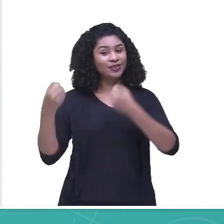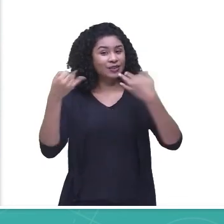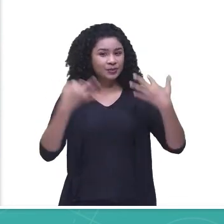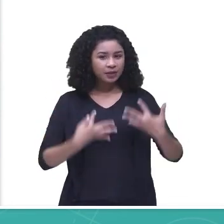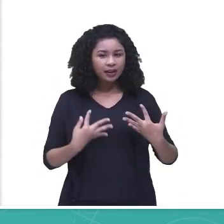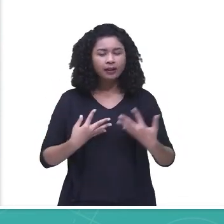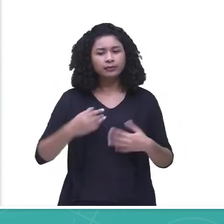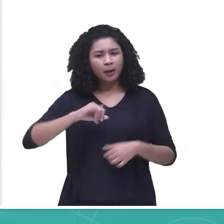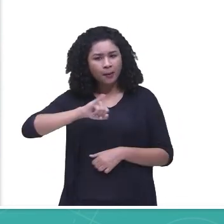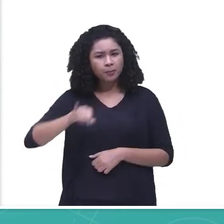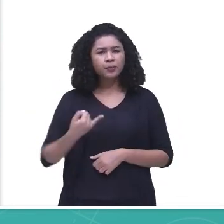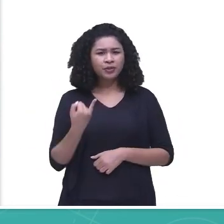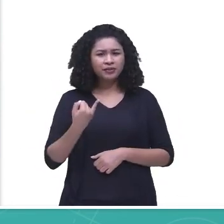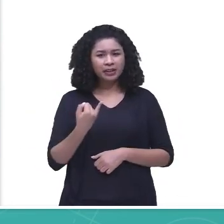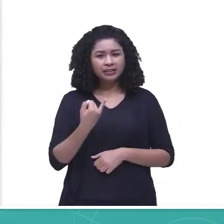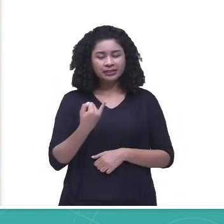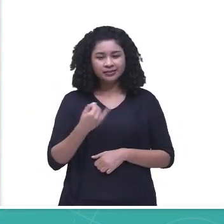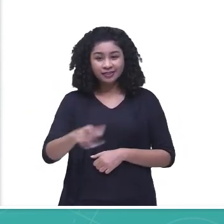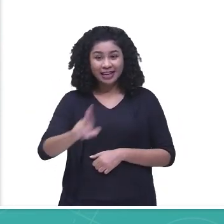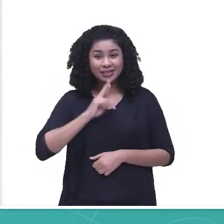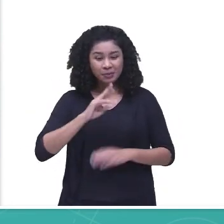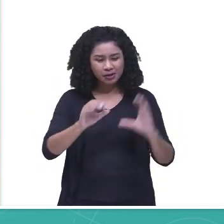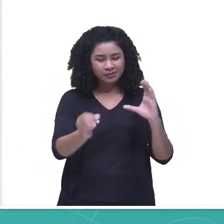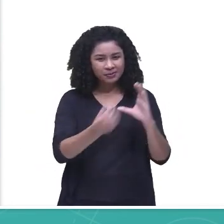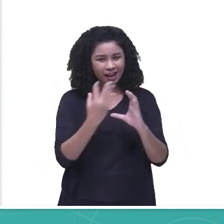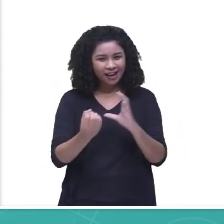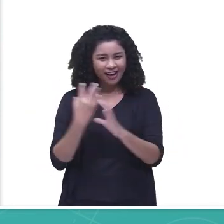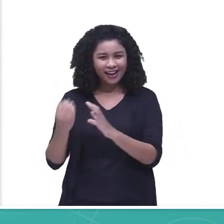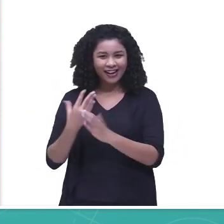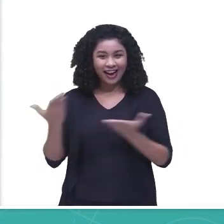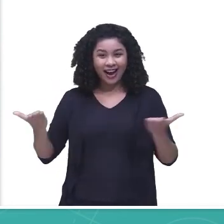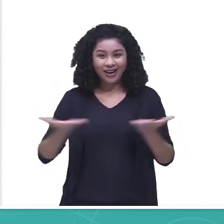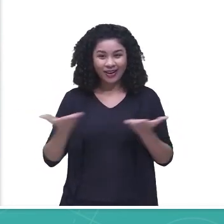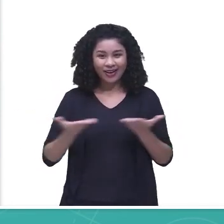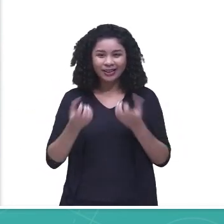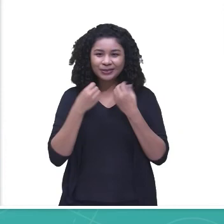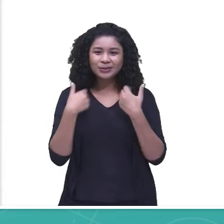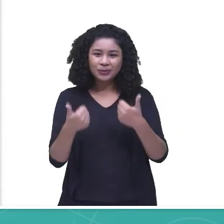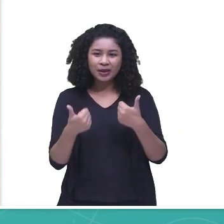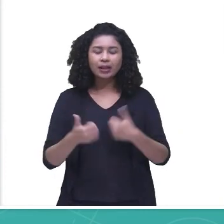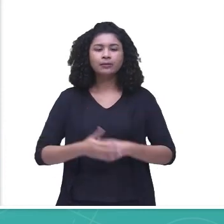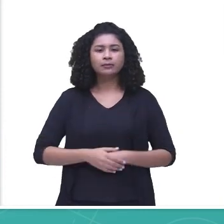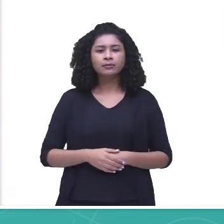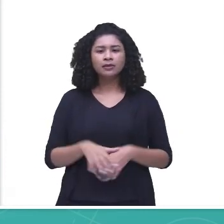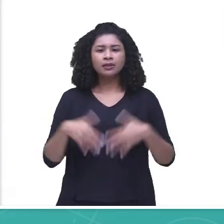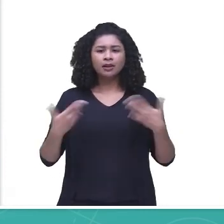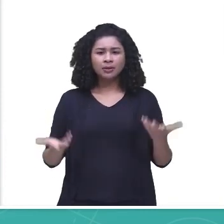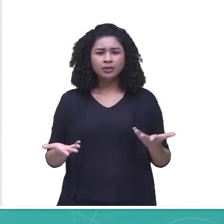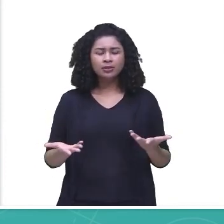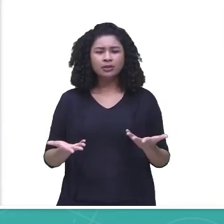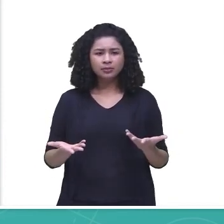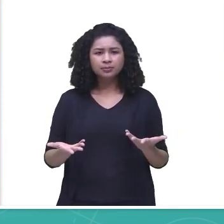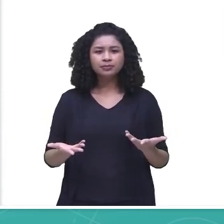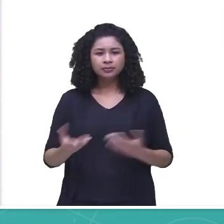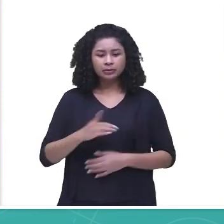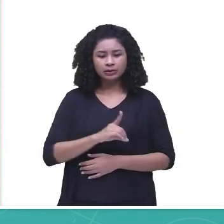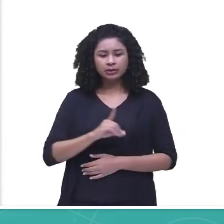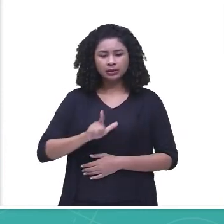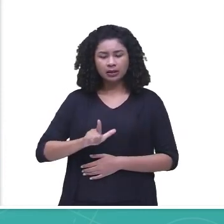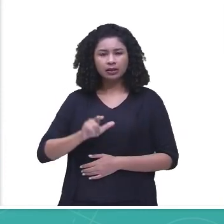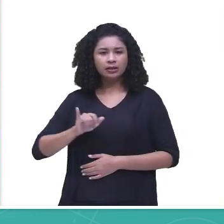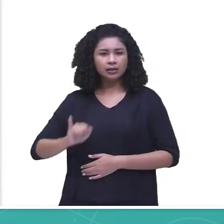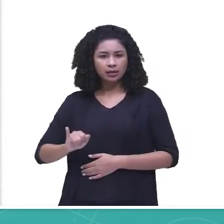respostas aí no chat. Lembrando, né, que essa DLI, então, colocou em prática aquilo que nós vimos aí acerca